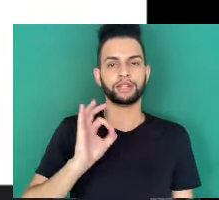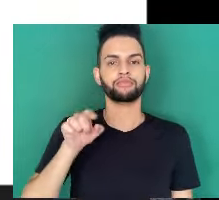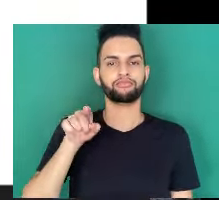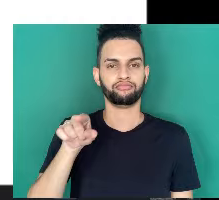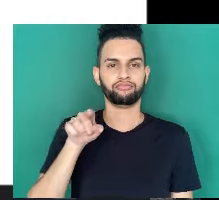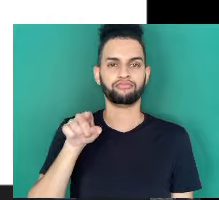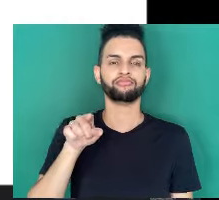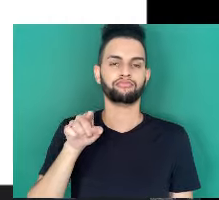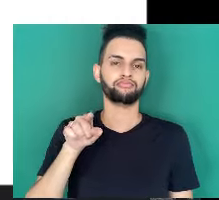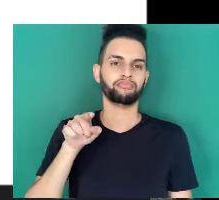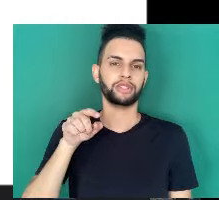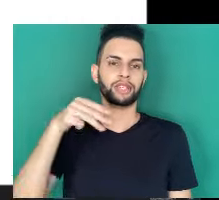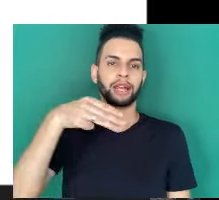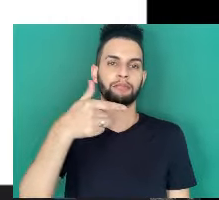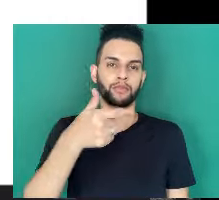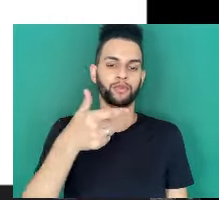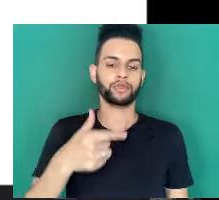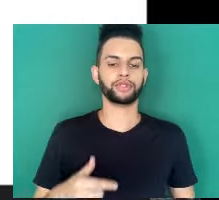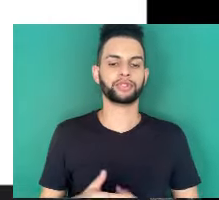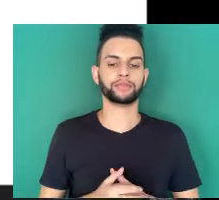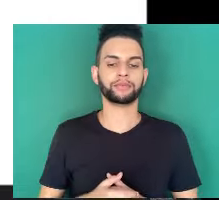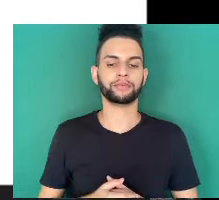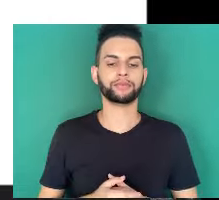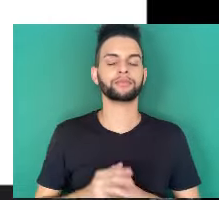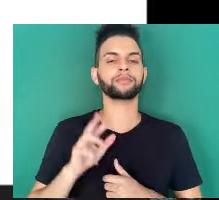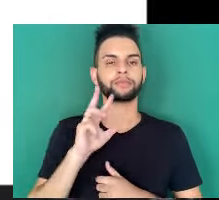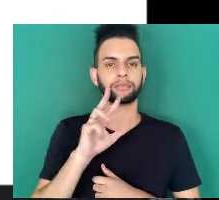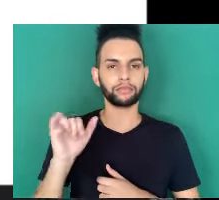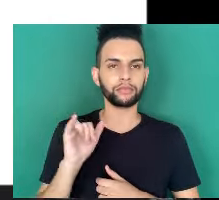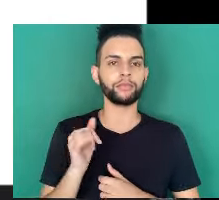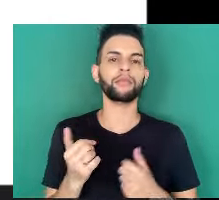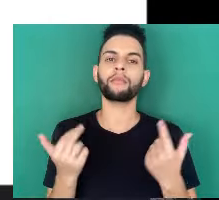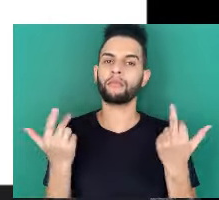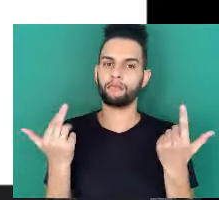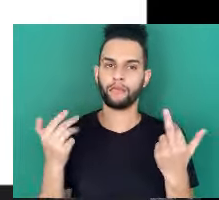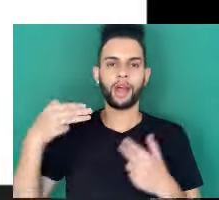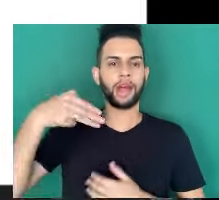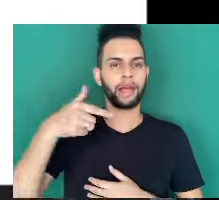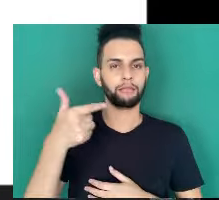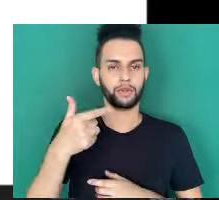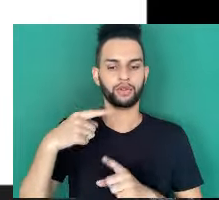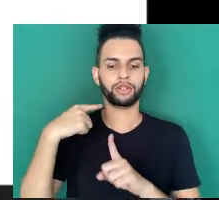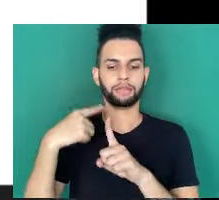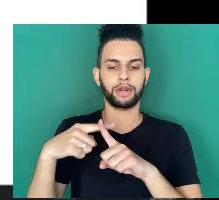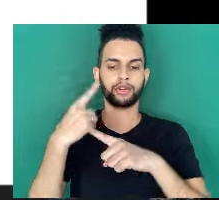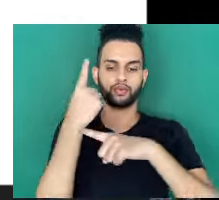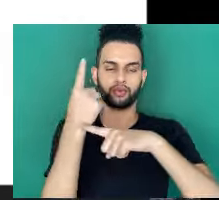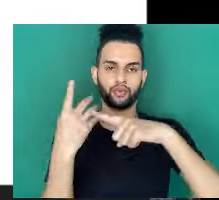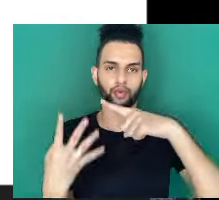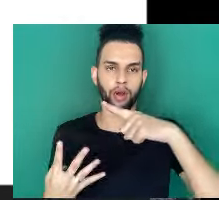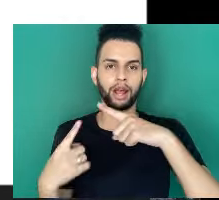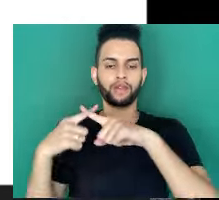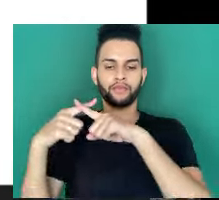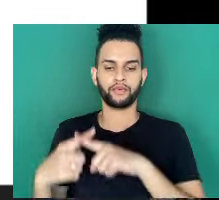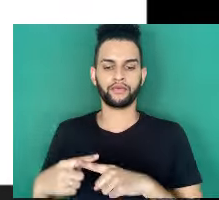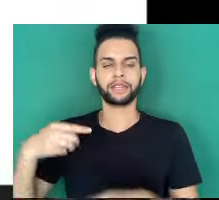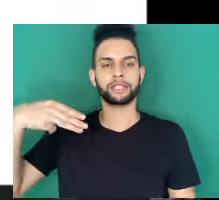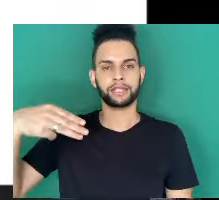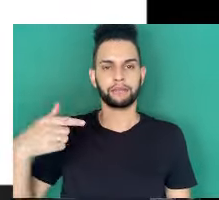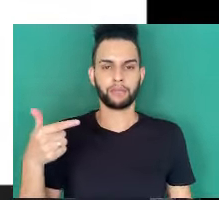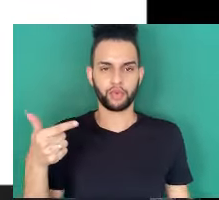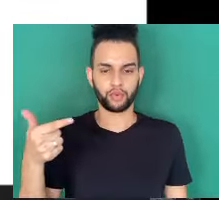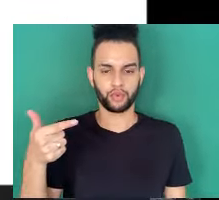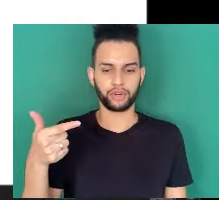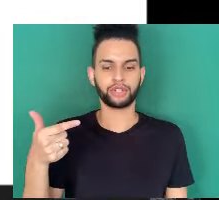desse montante, que vai dar 1/4, né? M2 mais 1/4 vezes